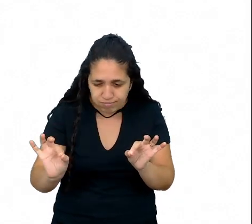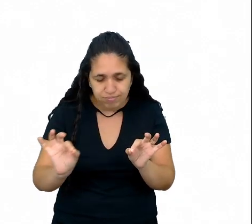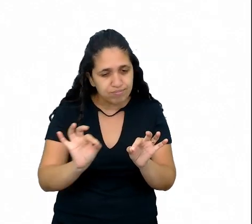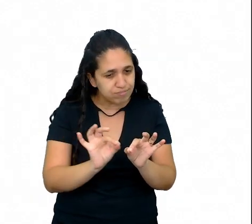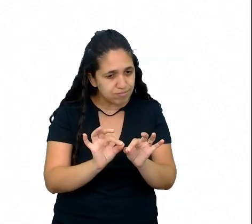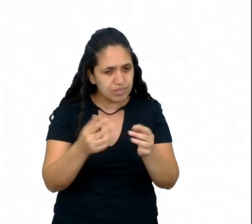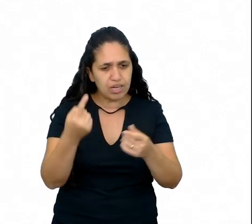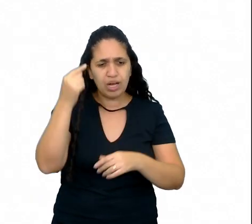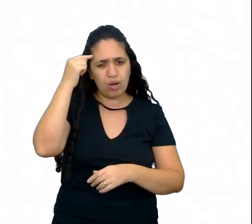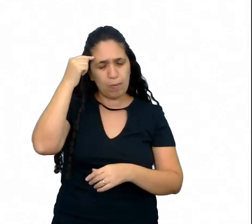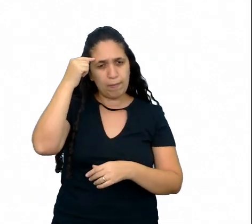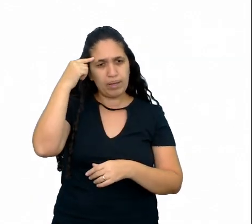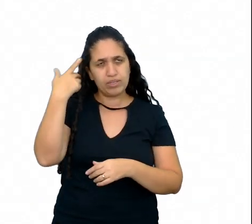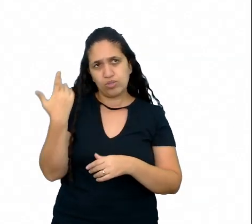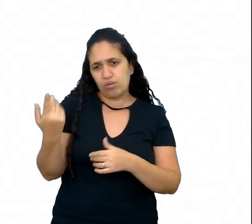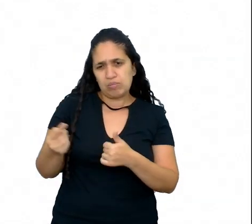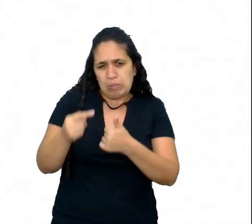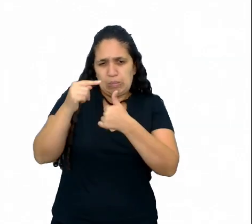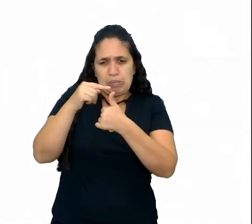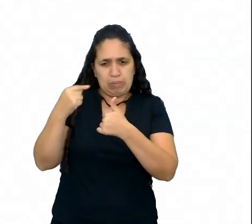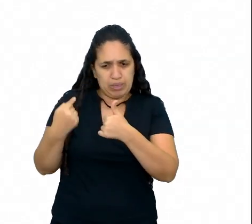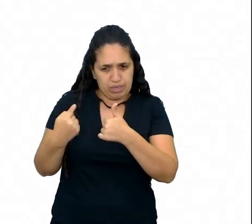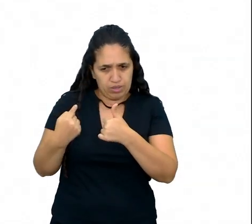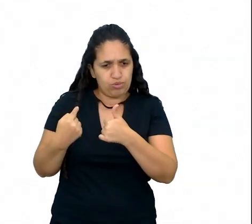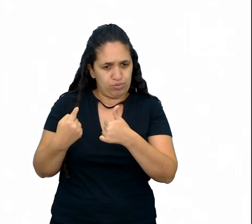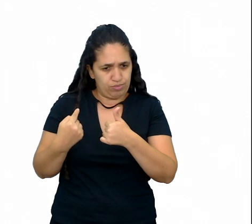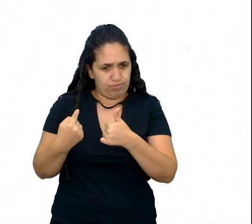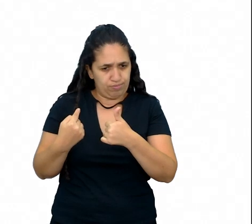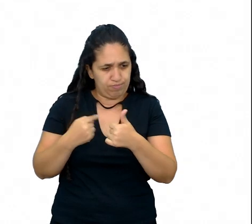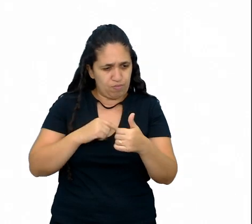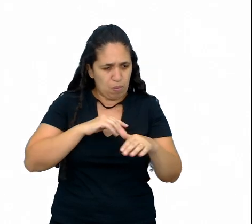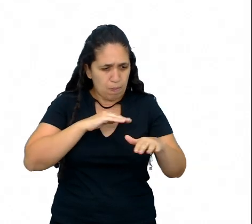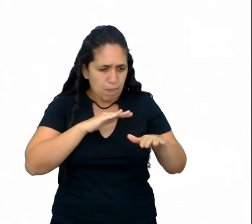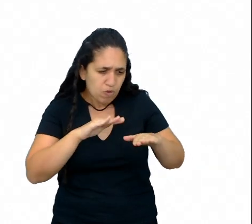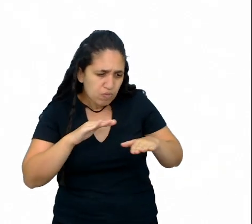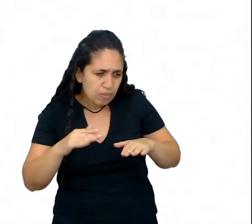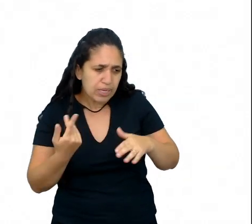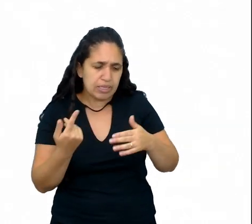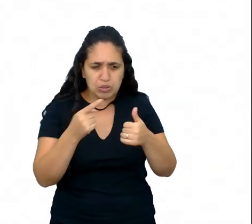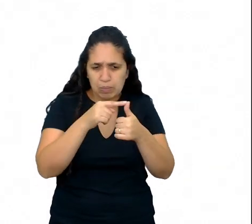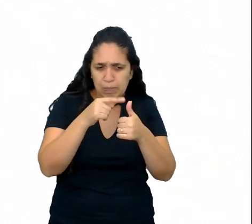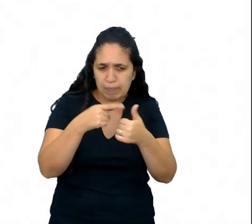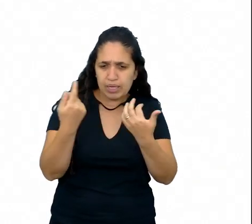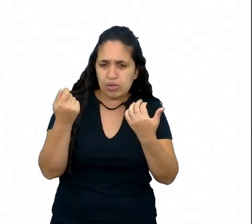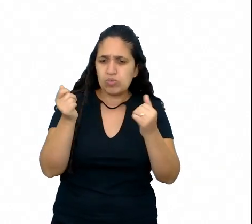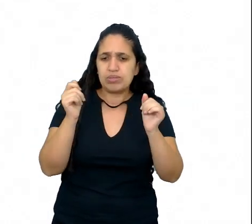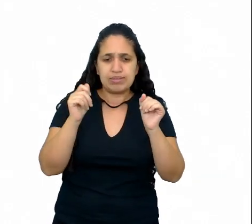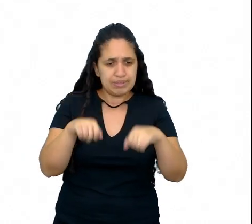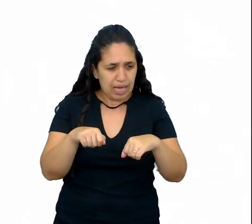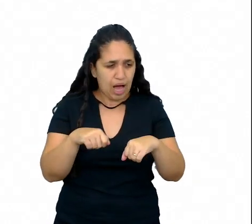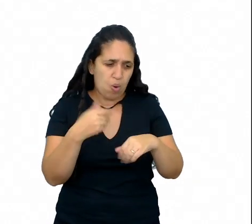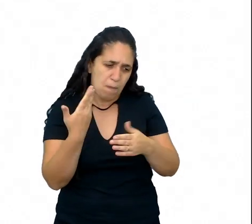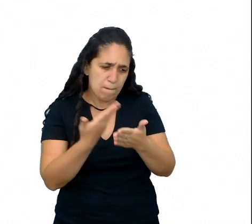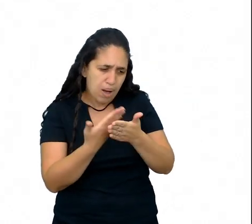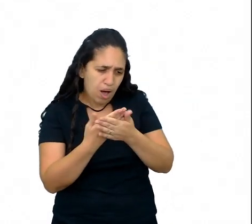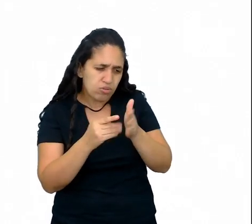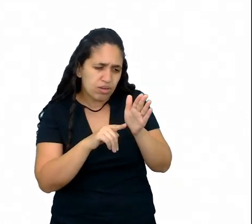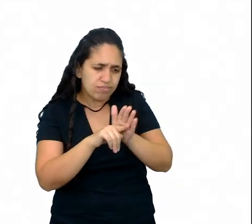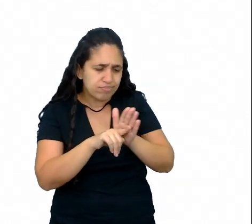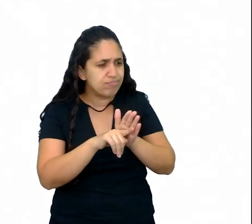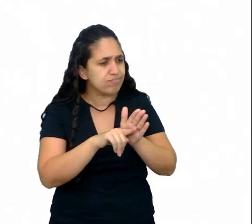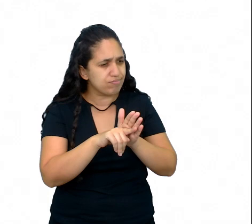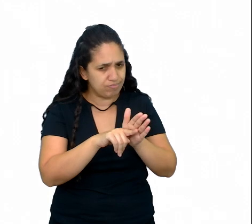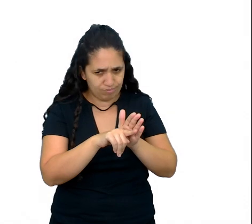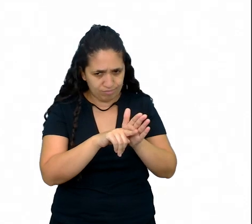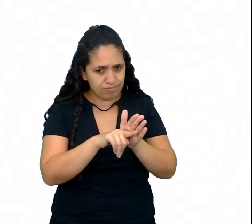penso como um primeiro movimento, uma primeira ali possibilidade, né, como uma aula investigativa, que a gente comentou